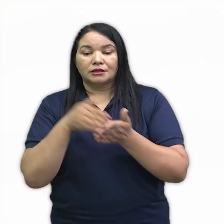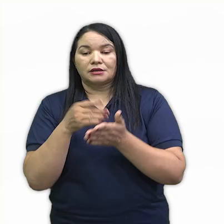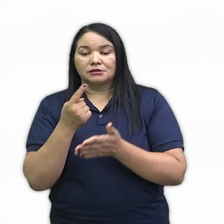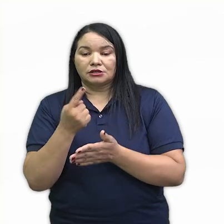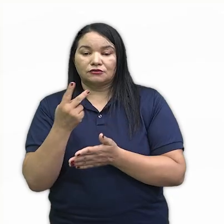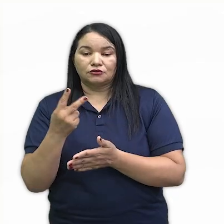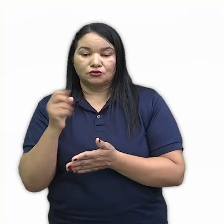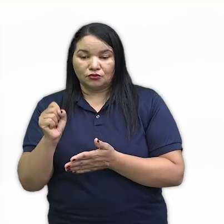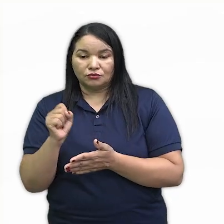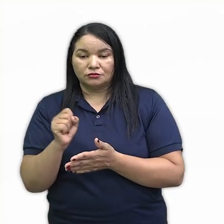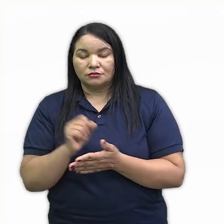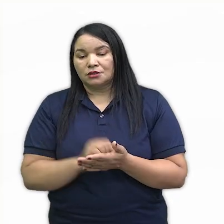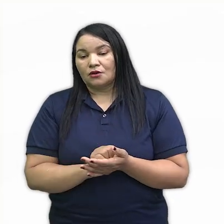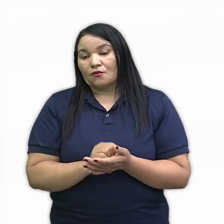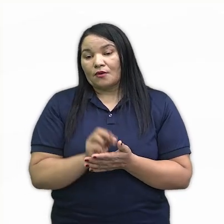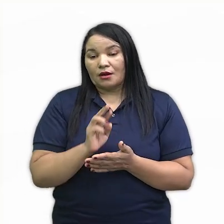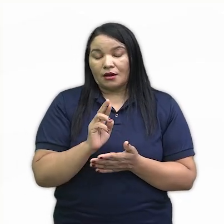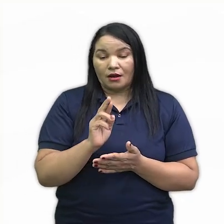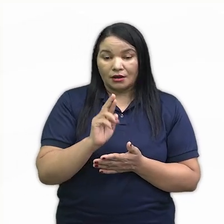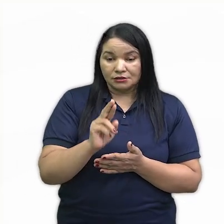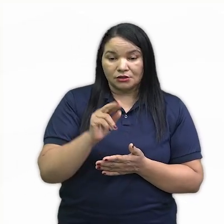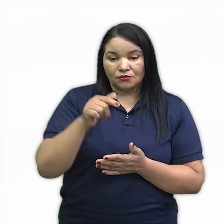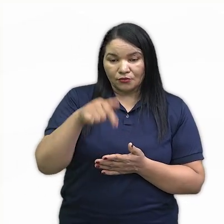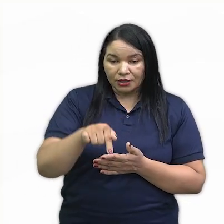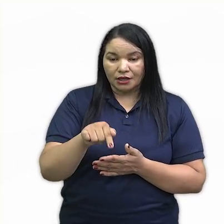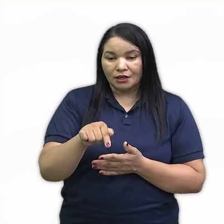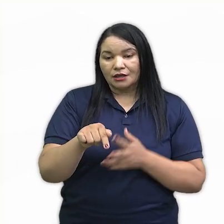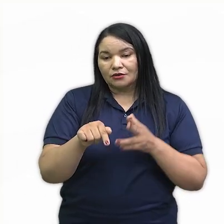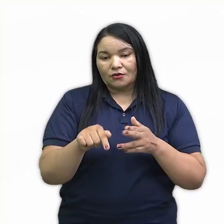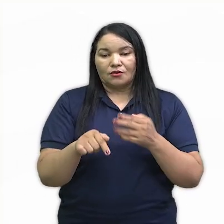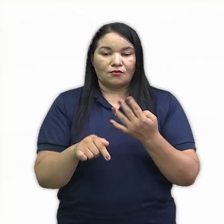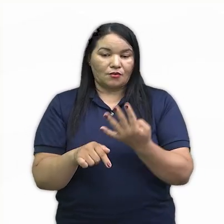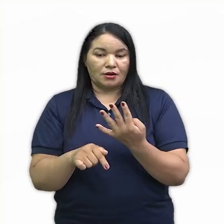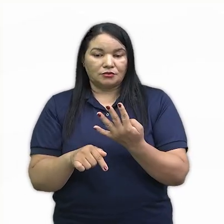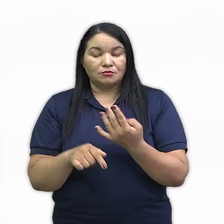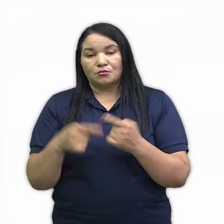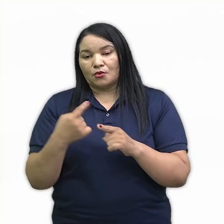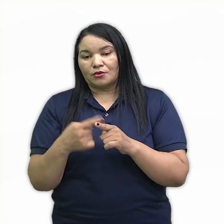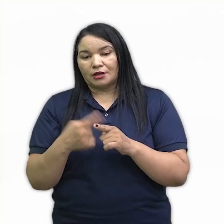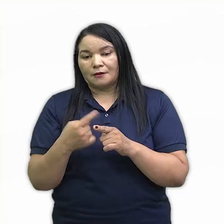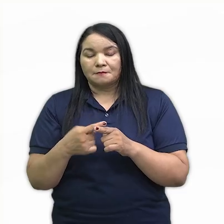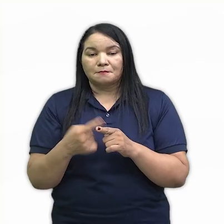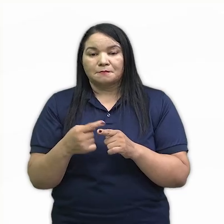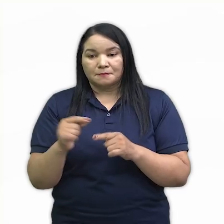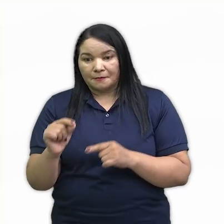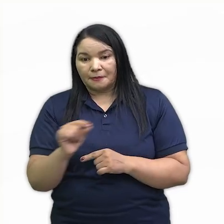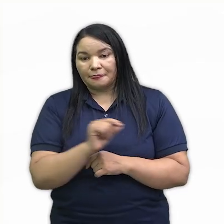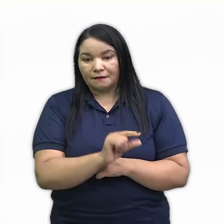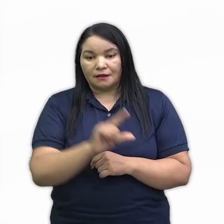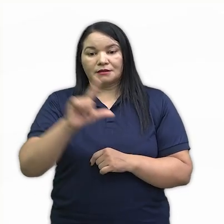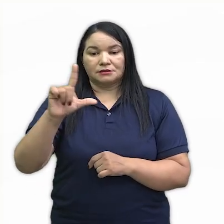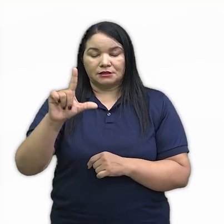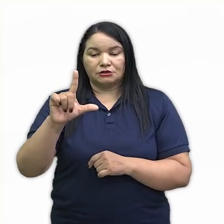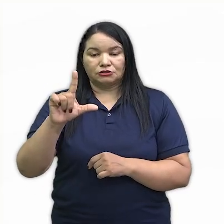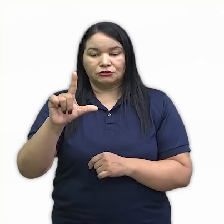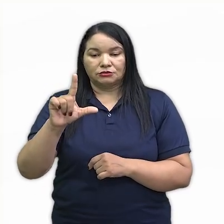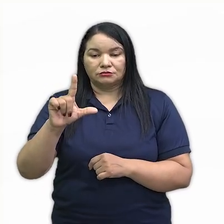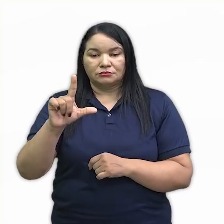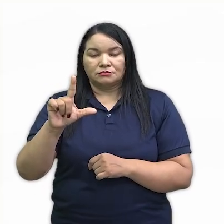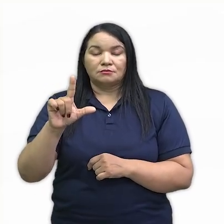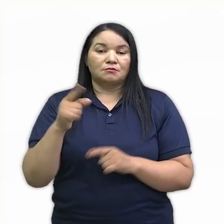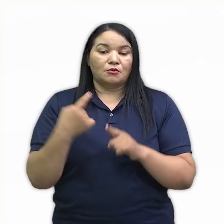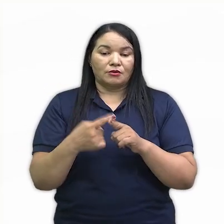não seria 1/4, seria na verdade 4, né? Porque ele estaria numa crescente, então cada